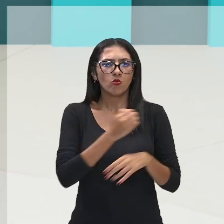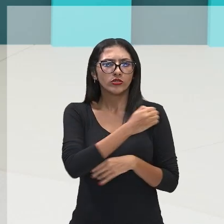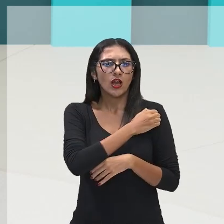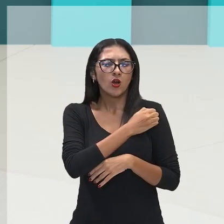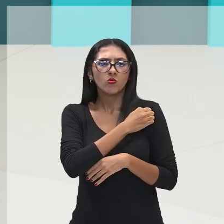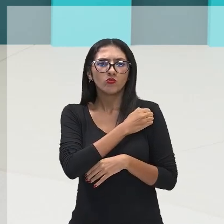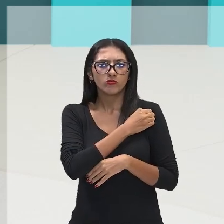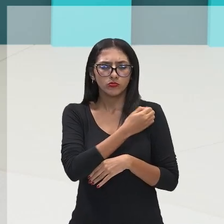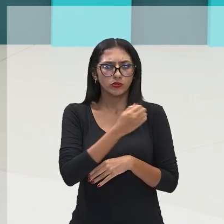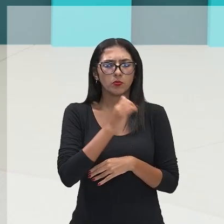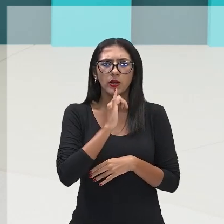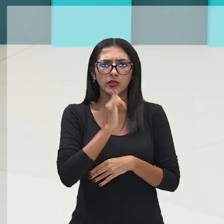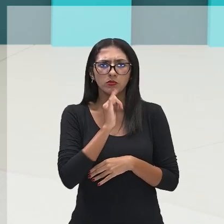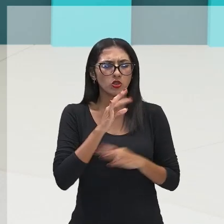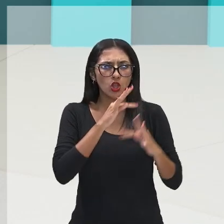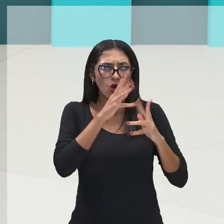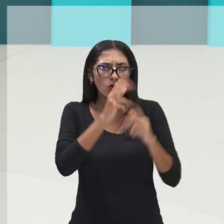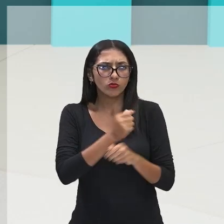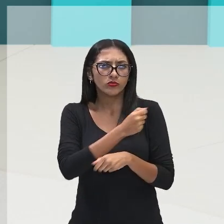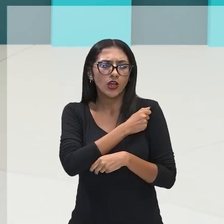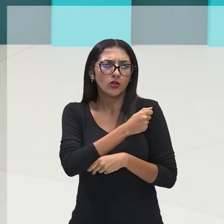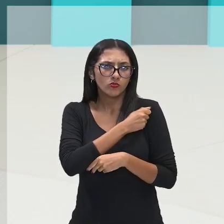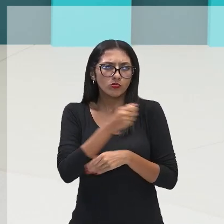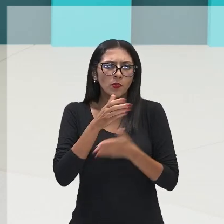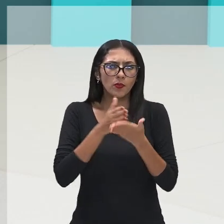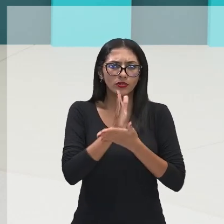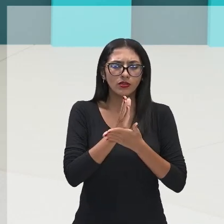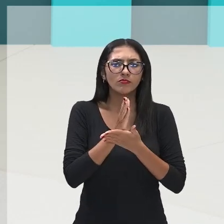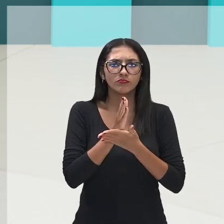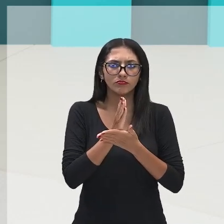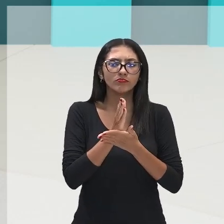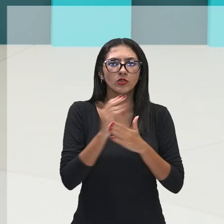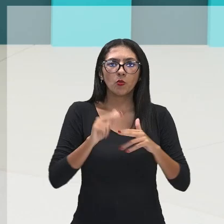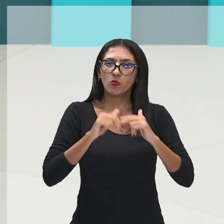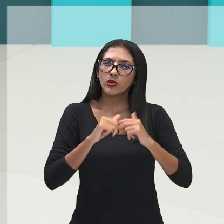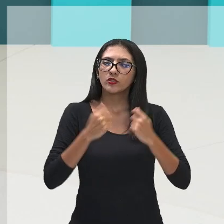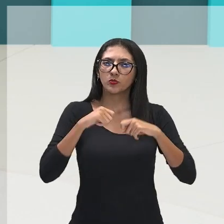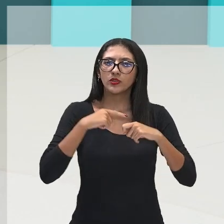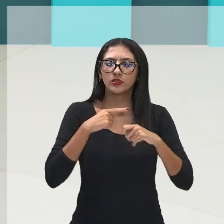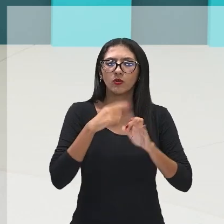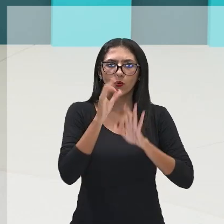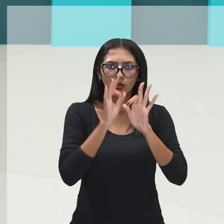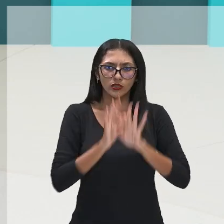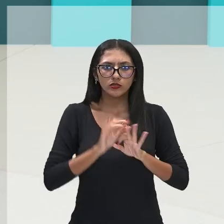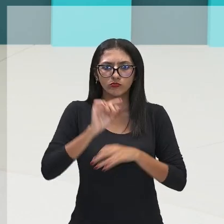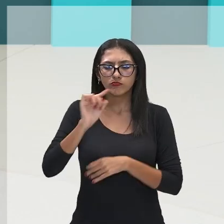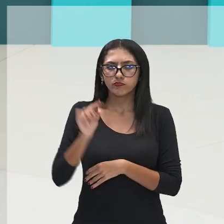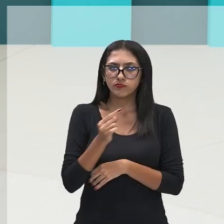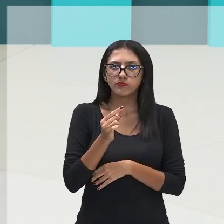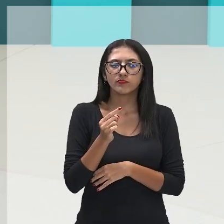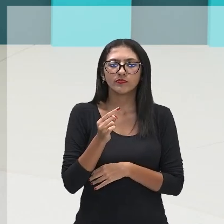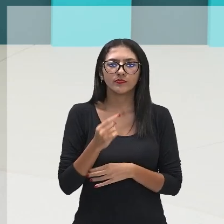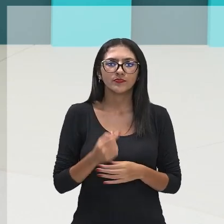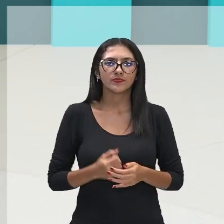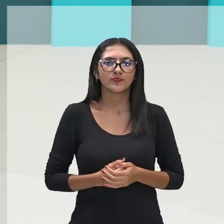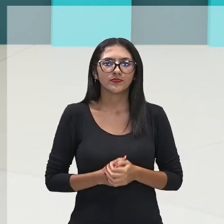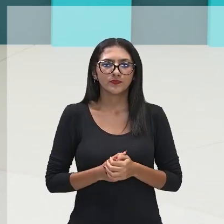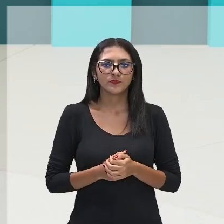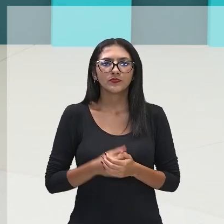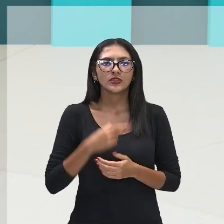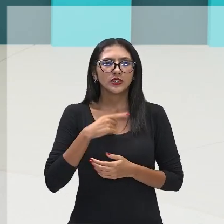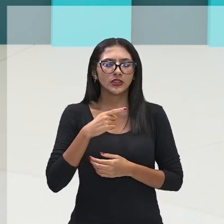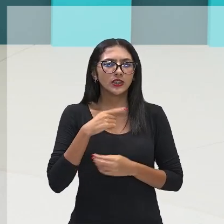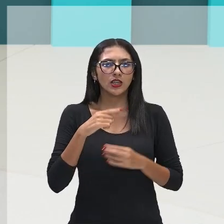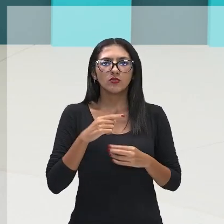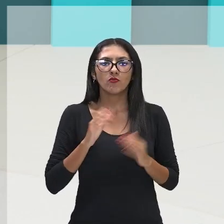especifiquei. É por esse motivo que a oração aí é chamada de oração subordinada adjetiva explicativa, porque eu estou falando